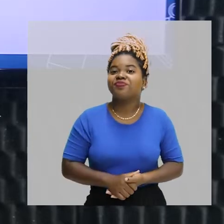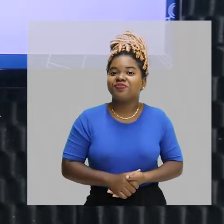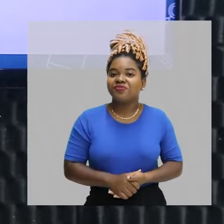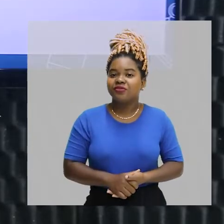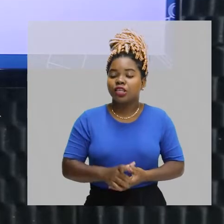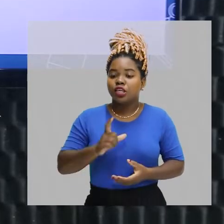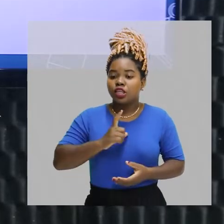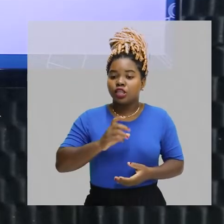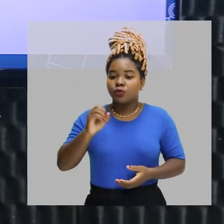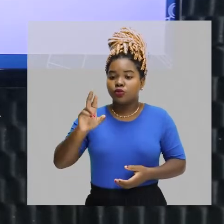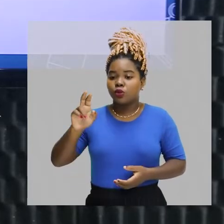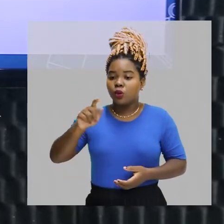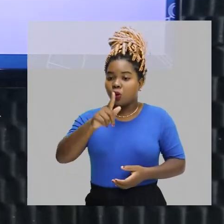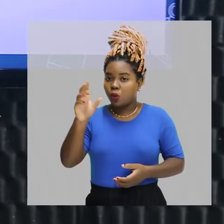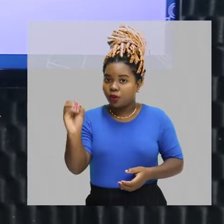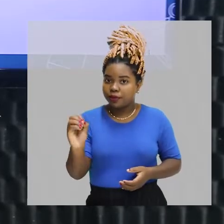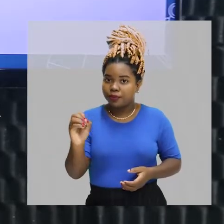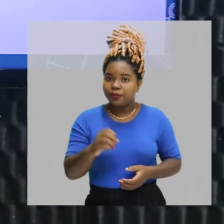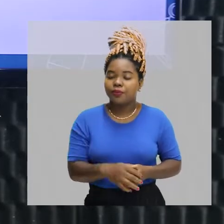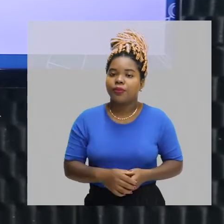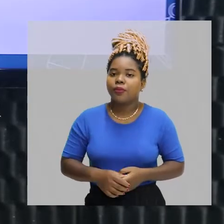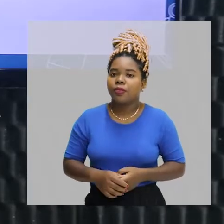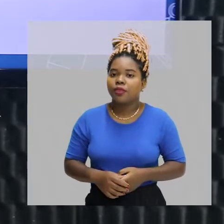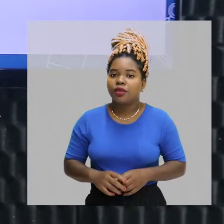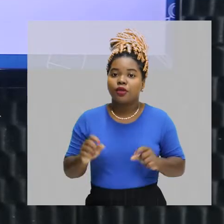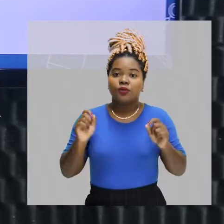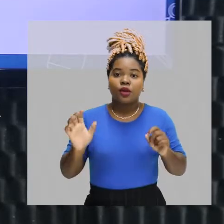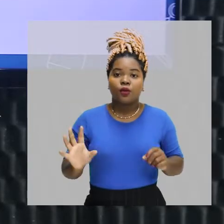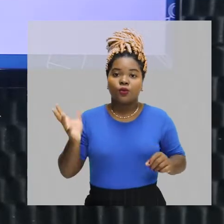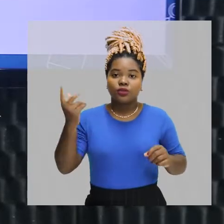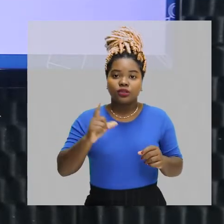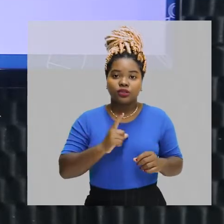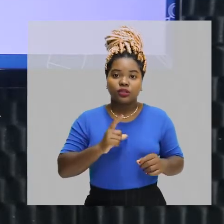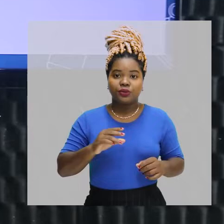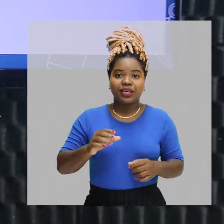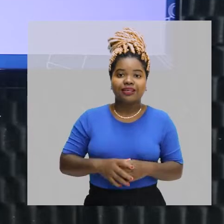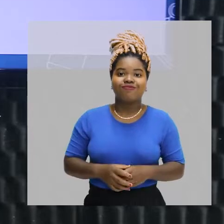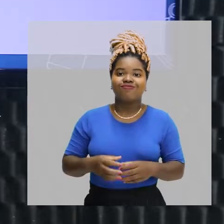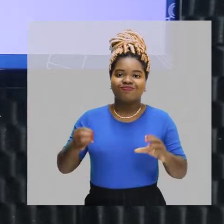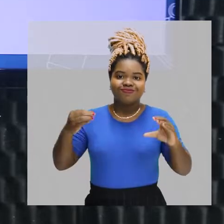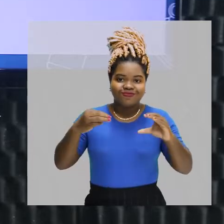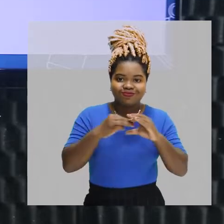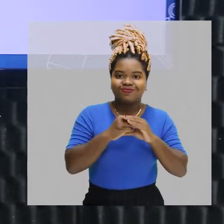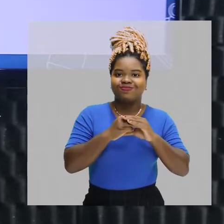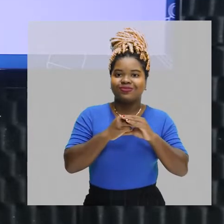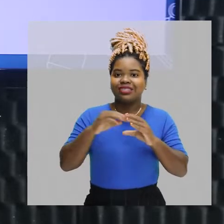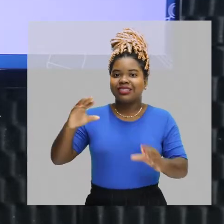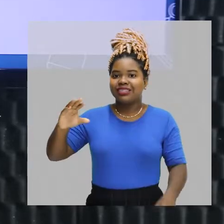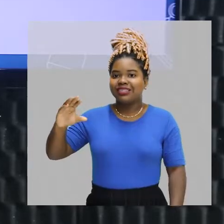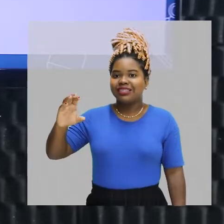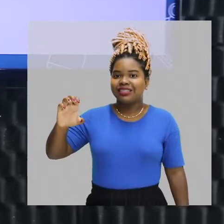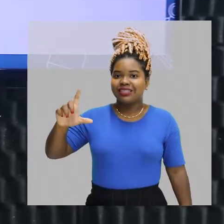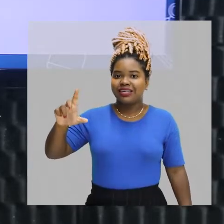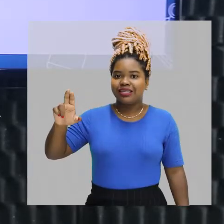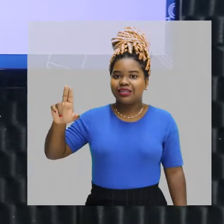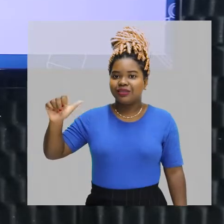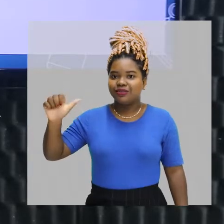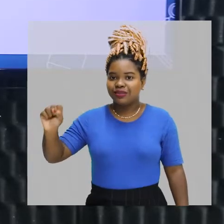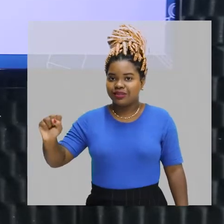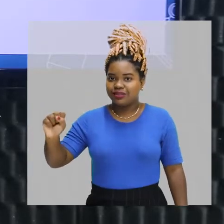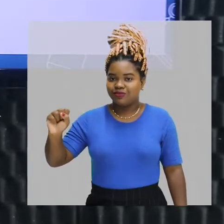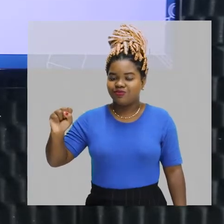temos o órgão, este órgão, certo? É composto por células, certo?